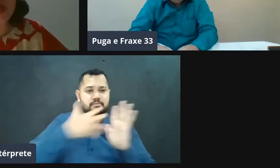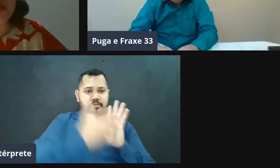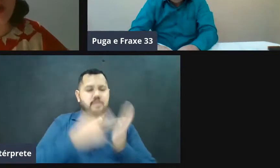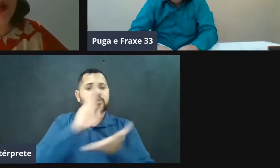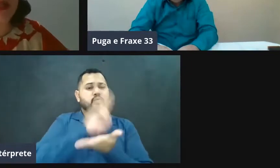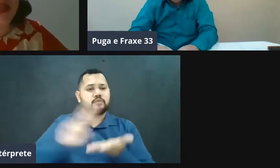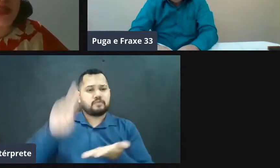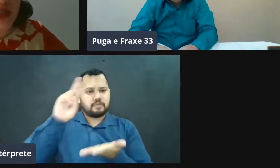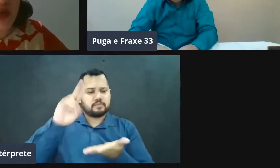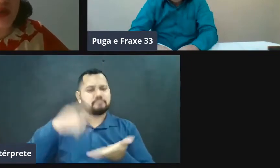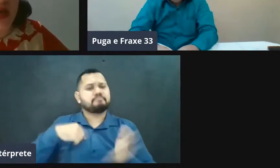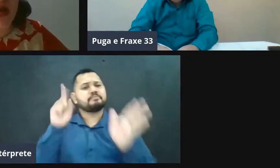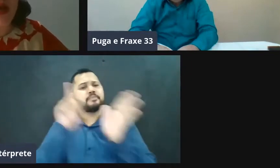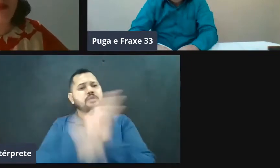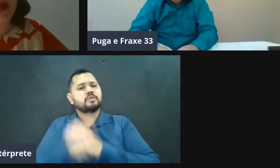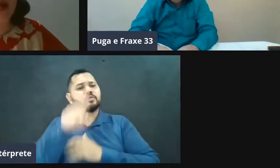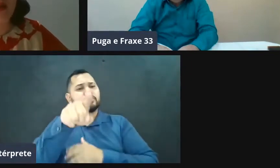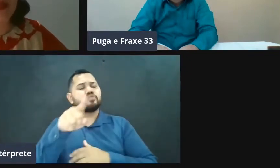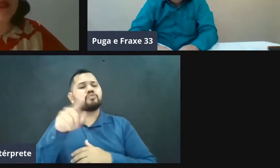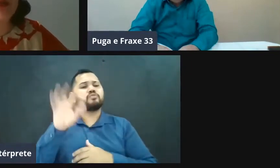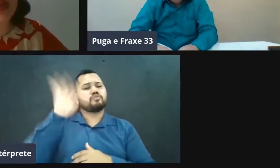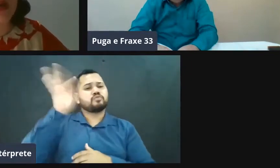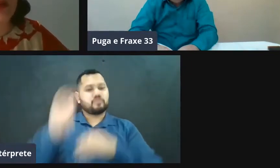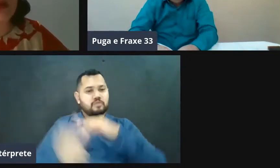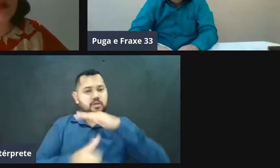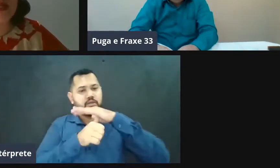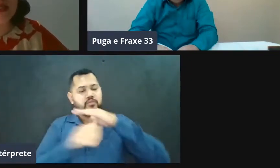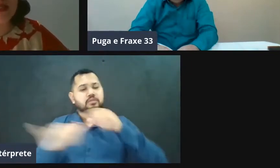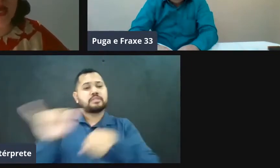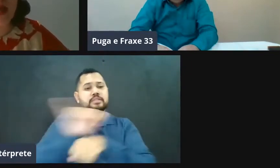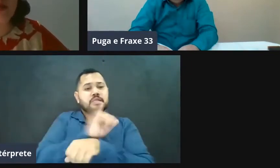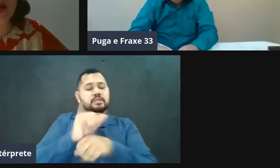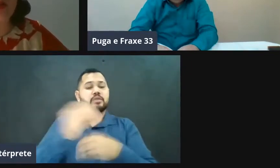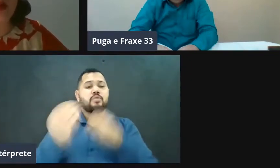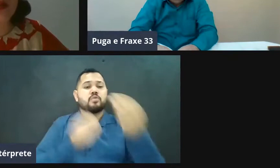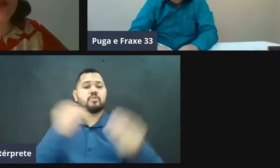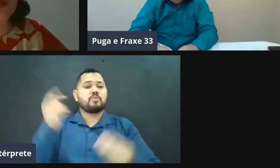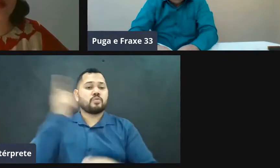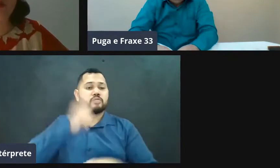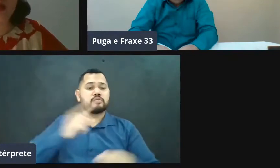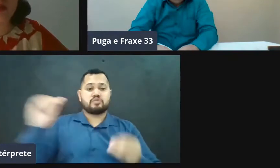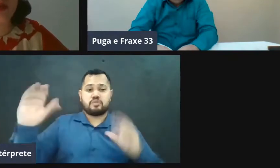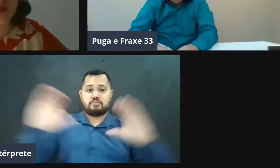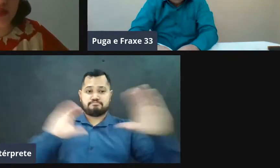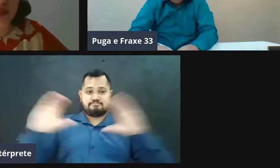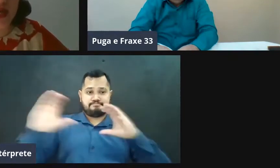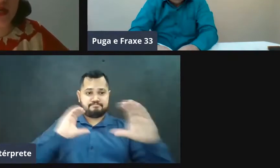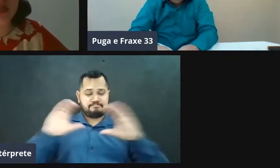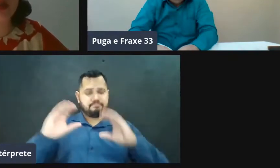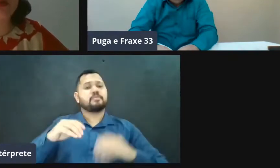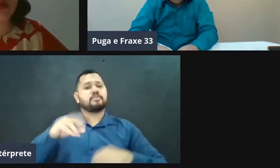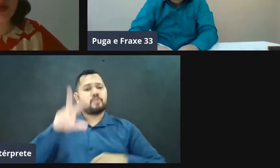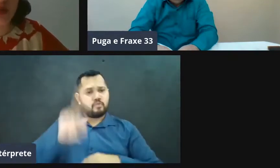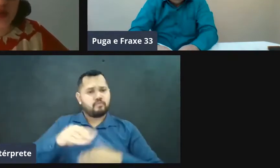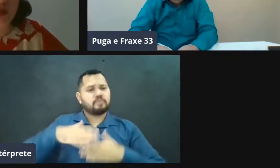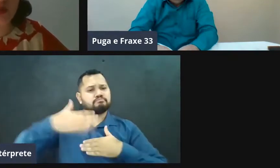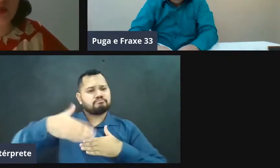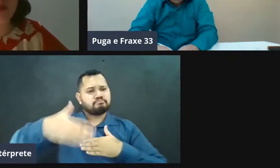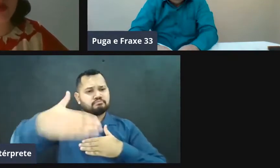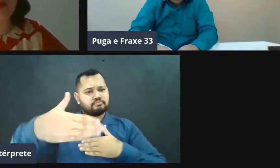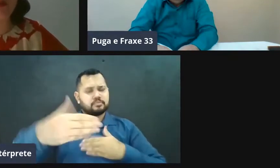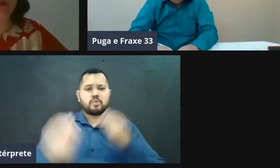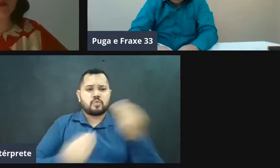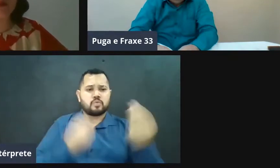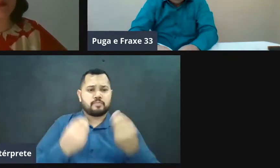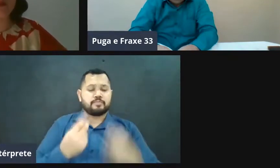que a sua gestão pretende adotar para a captação de recursos necessários para o pleno funcionamento da universidade? O senhor tem 2